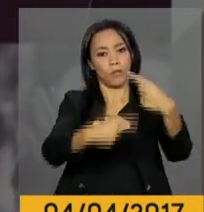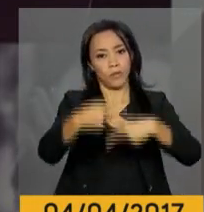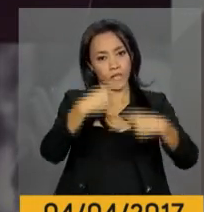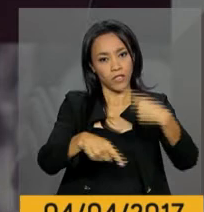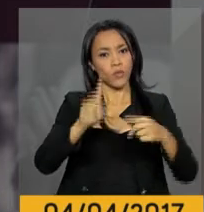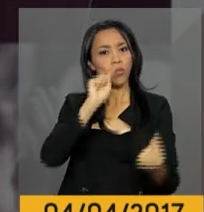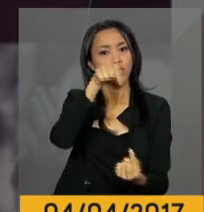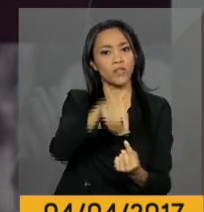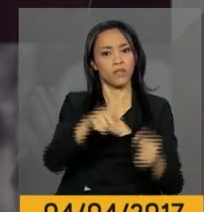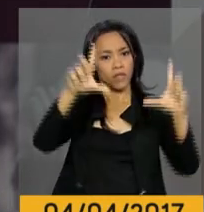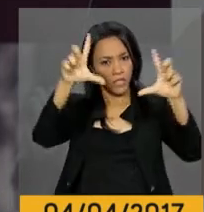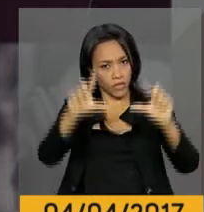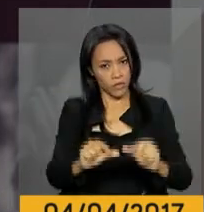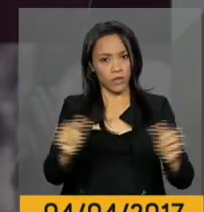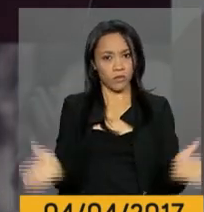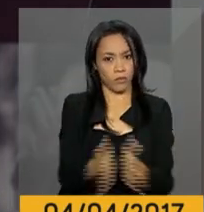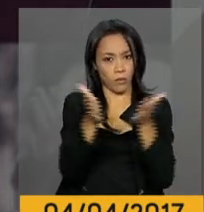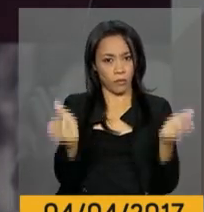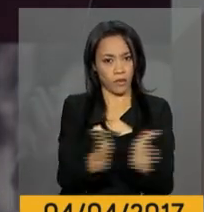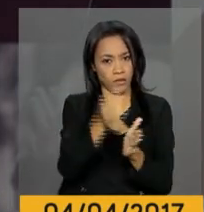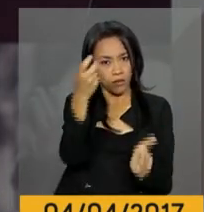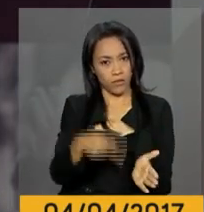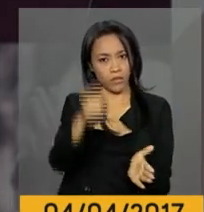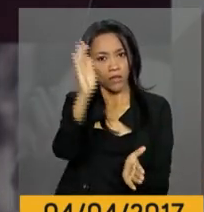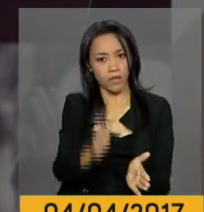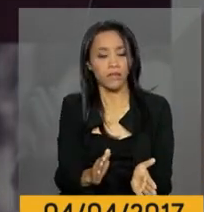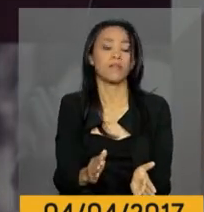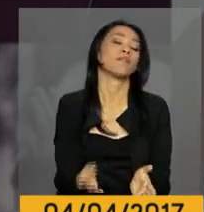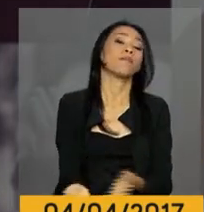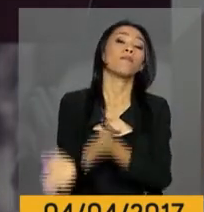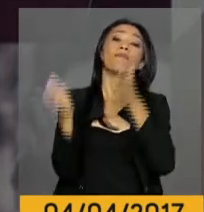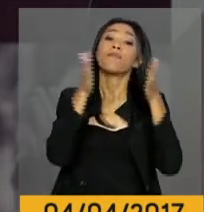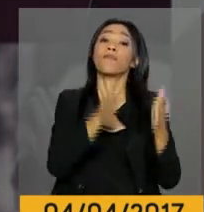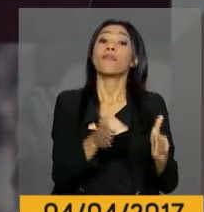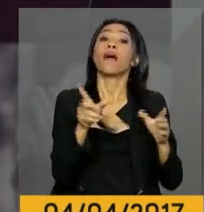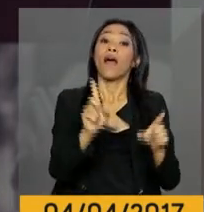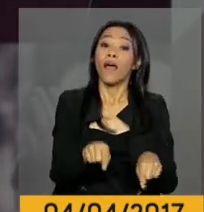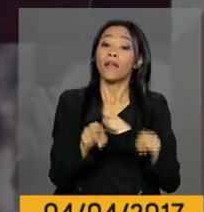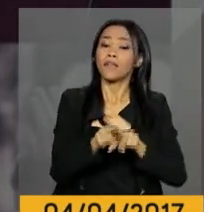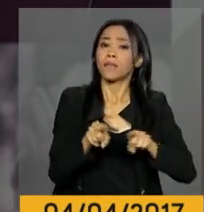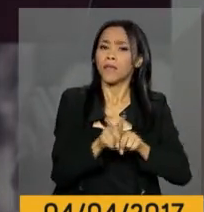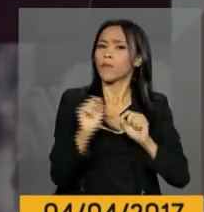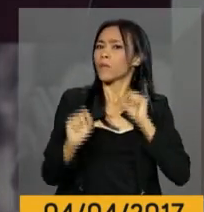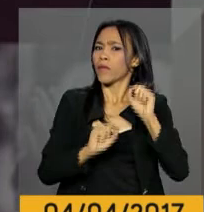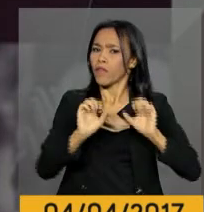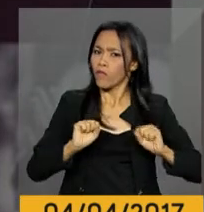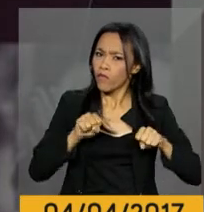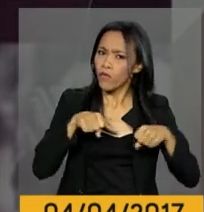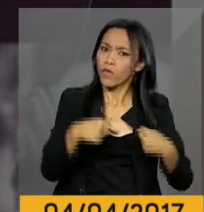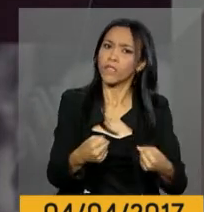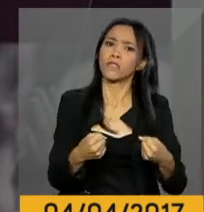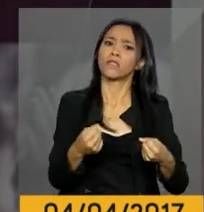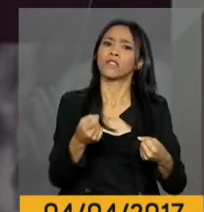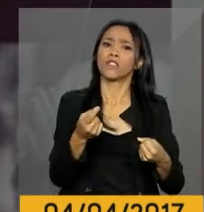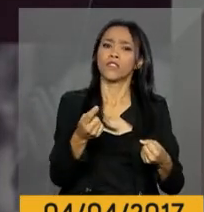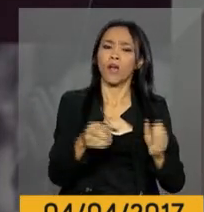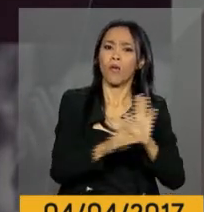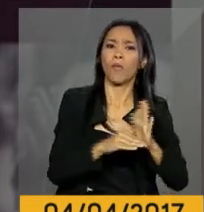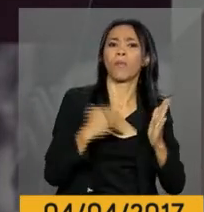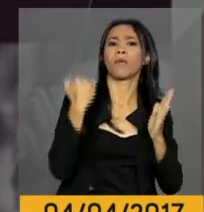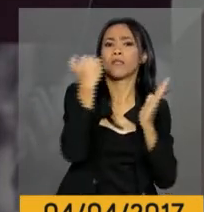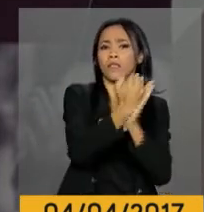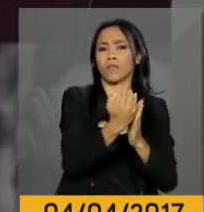da pobreza. É trajetória que inclui, mais recentemente, o fortalecimento da renda para famílias